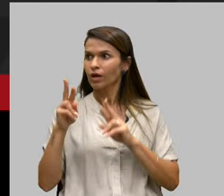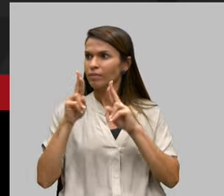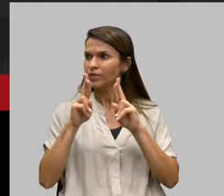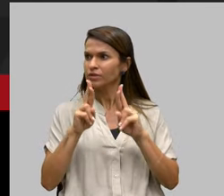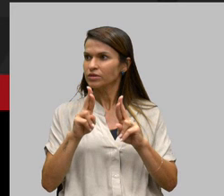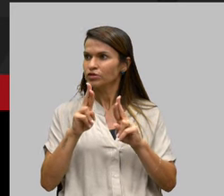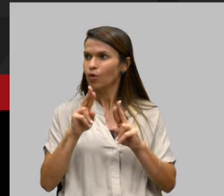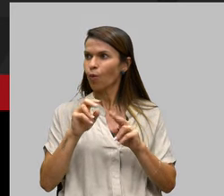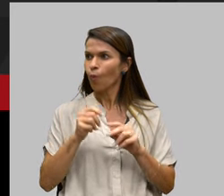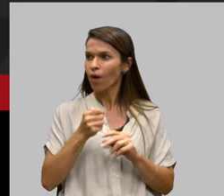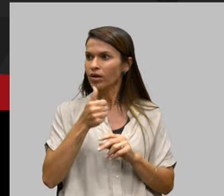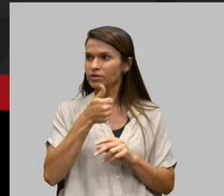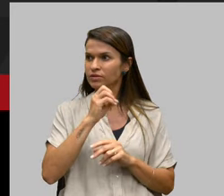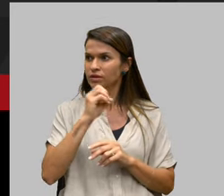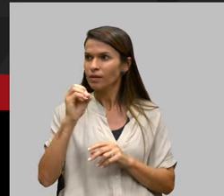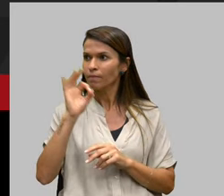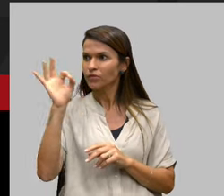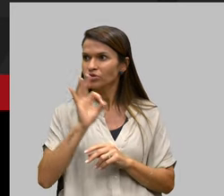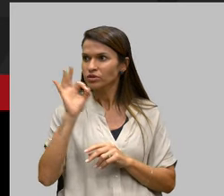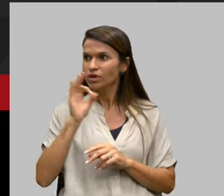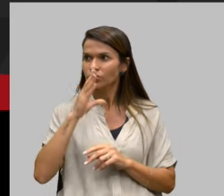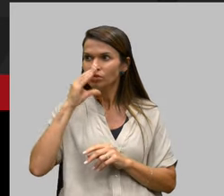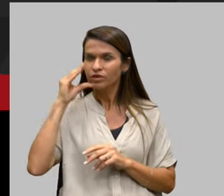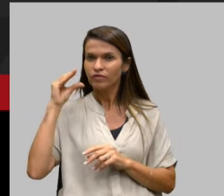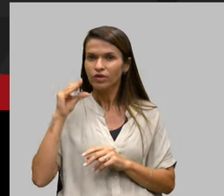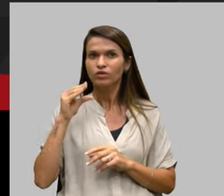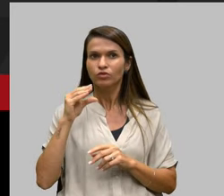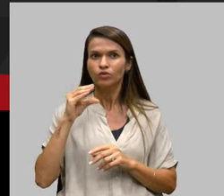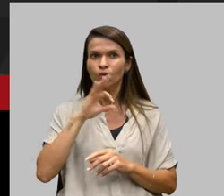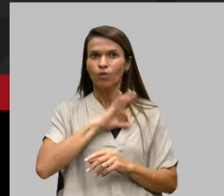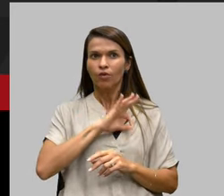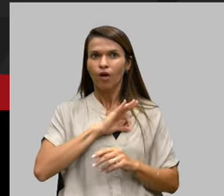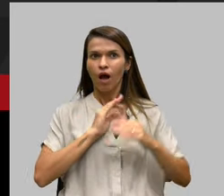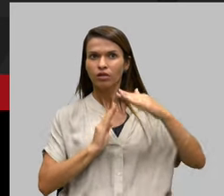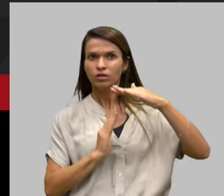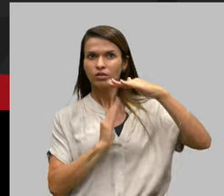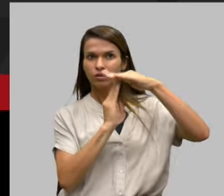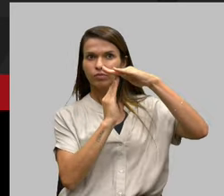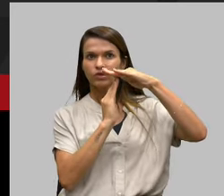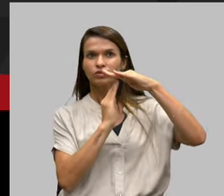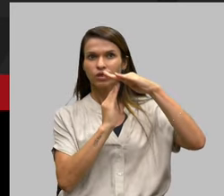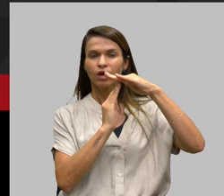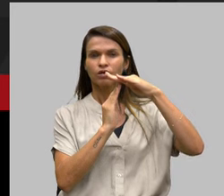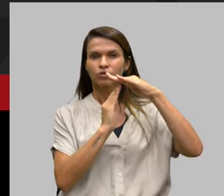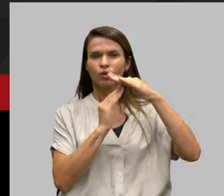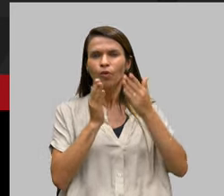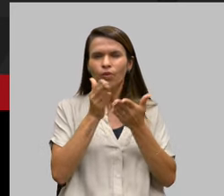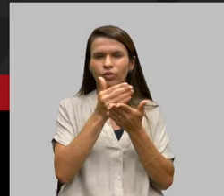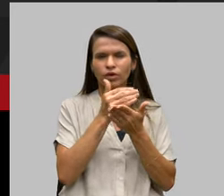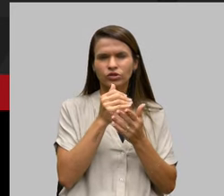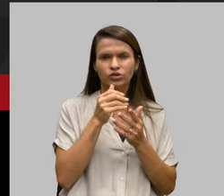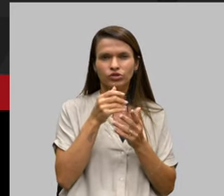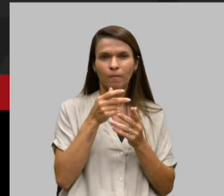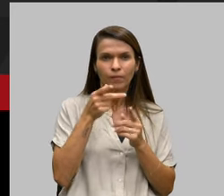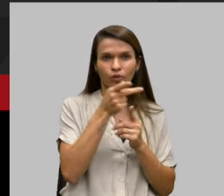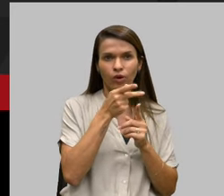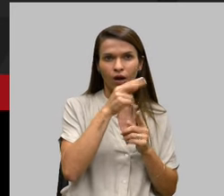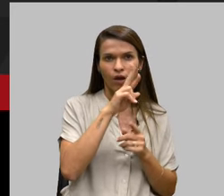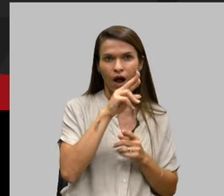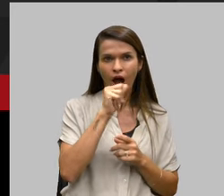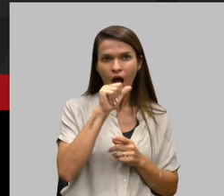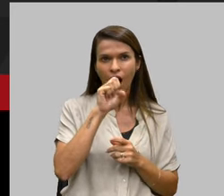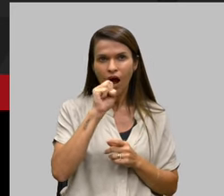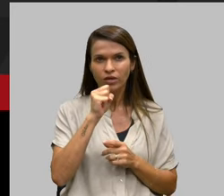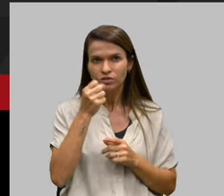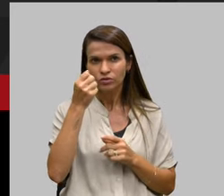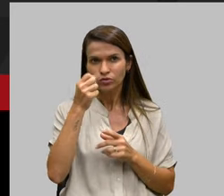100% já dos revedor es com remuneração acima do teto um dado que a gente buscou lá na R já esqueci qual ano que